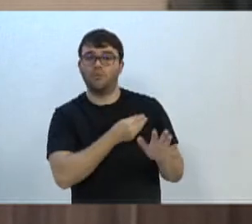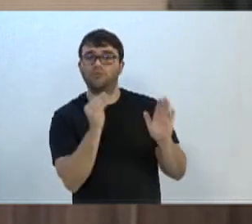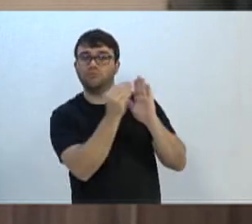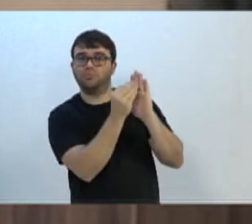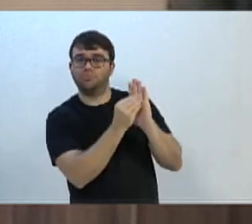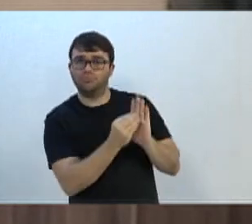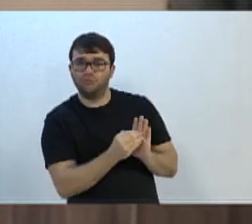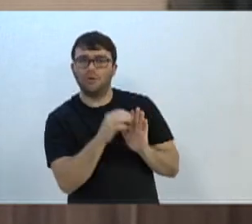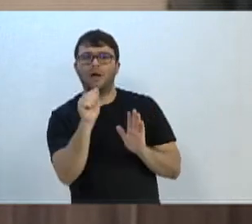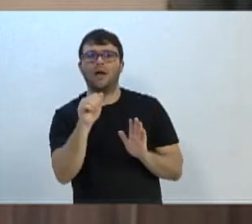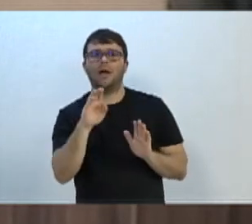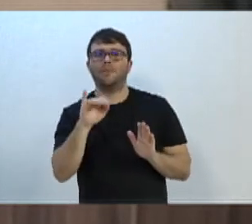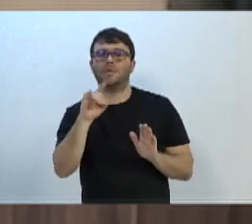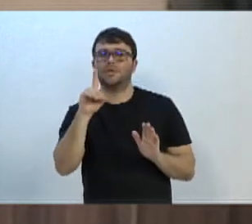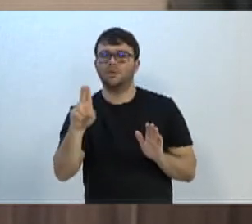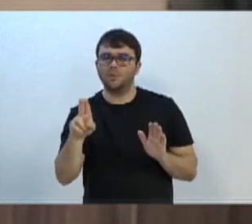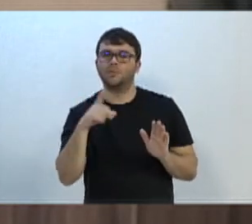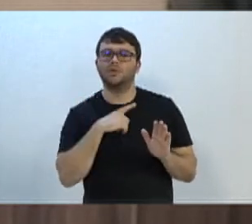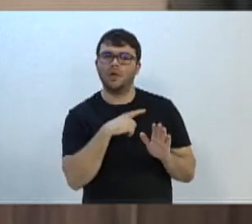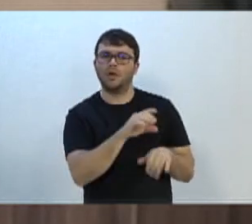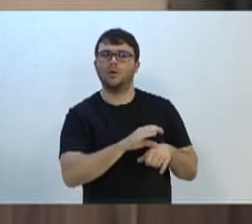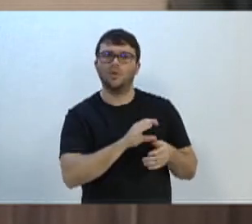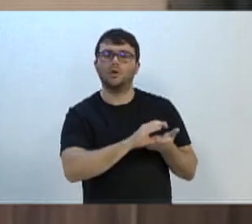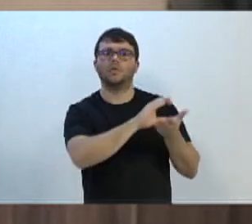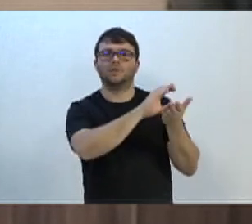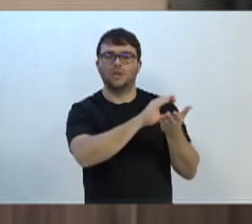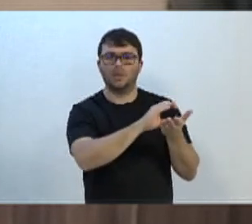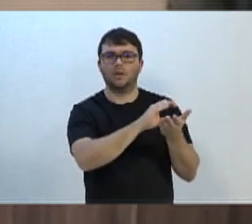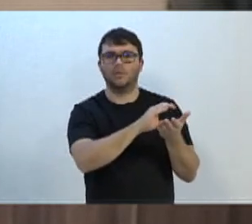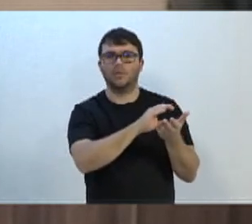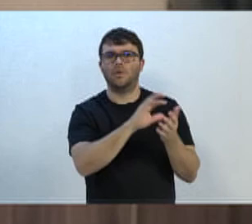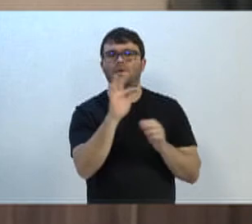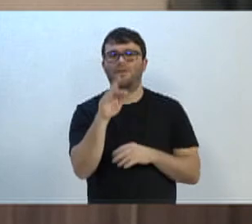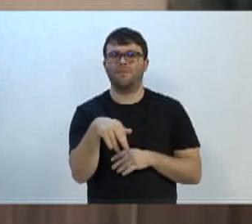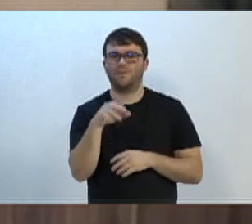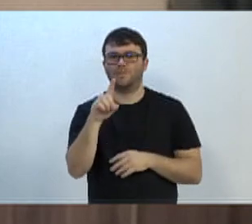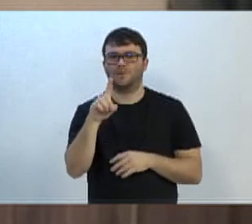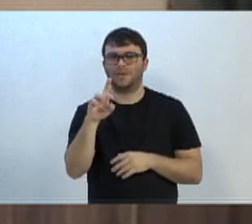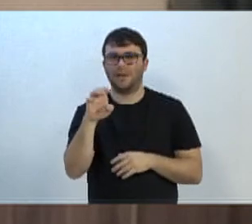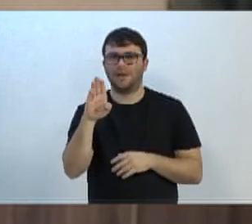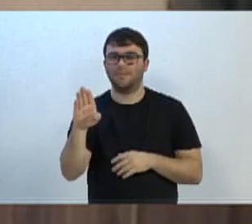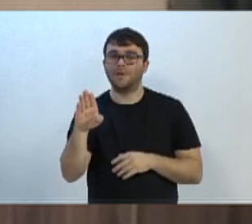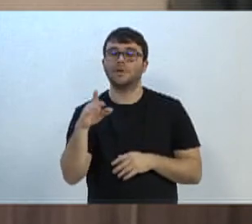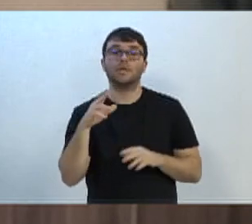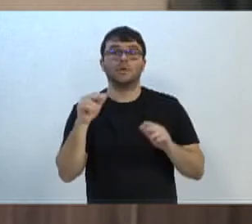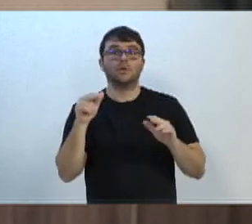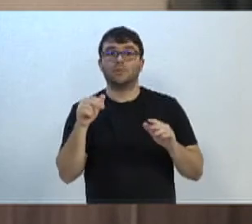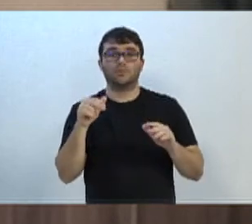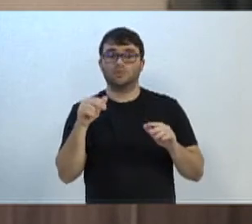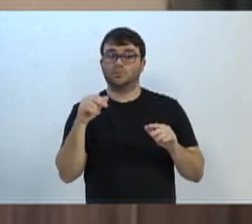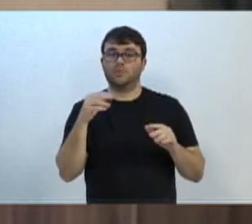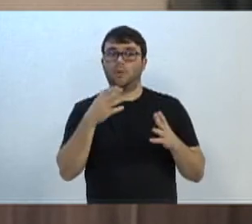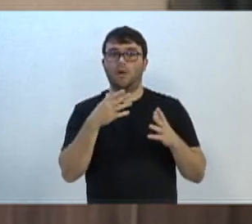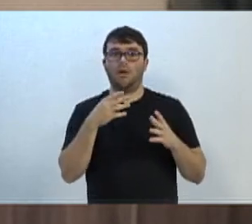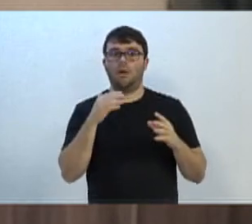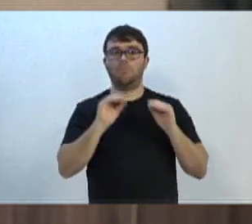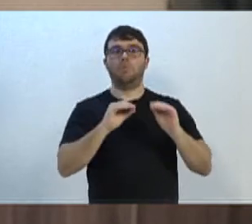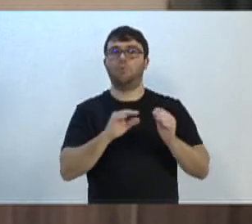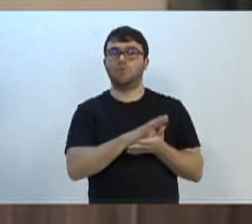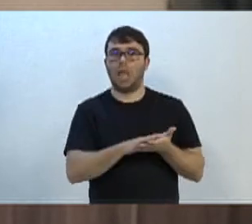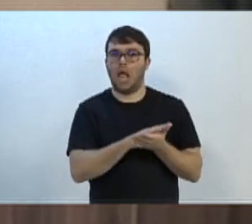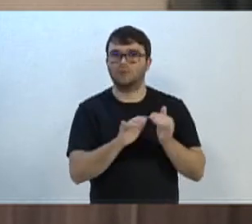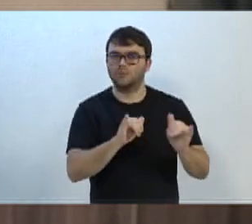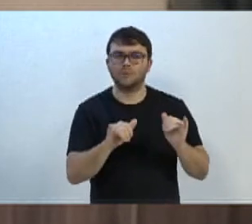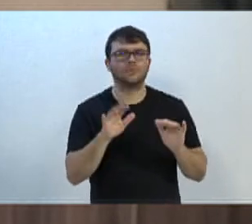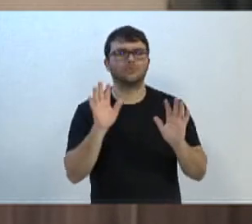até pouco tempo inclusive participava do Conselho de fundeb e não há nenhum problema nenhuma dúvida nunca nós furtamos a prestar informações a mostrar